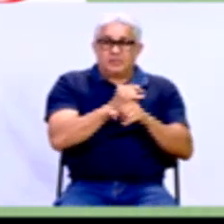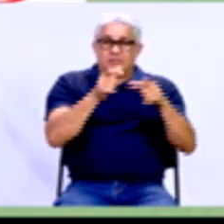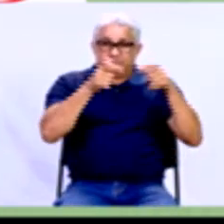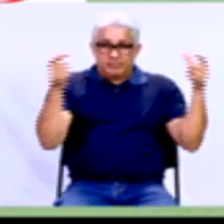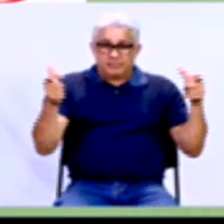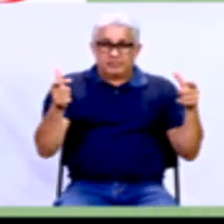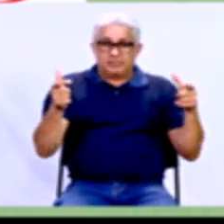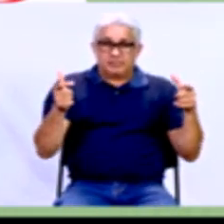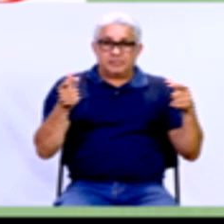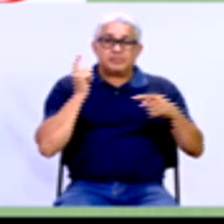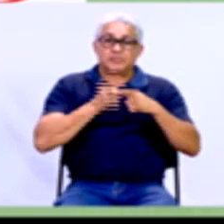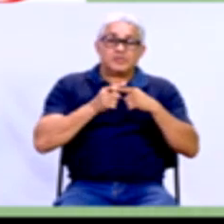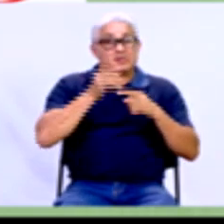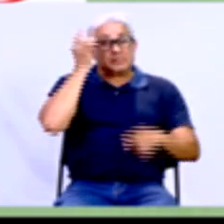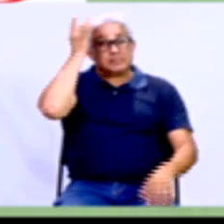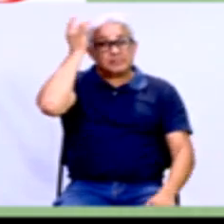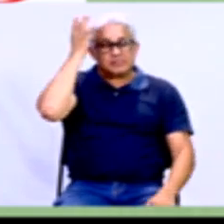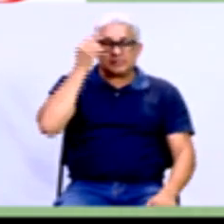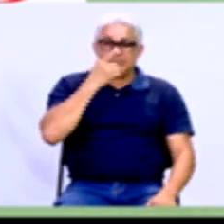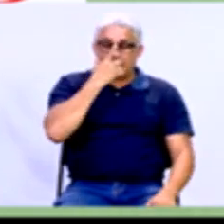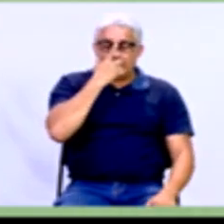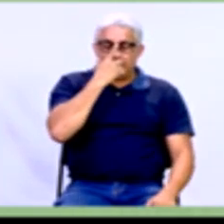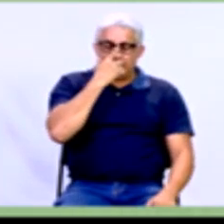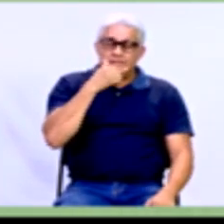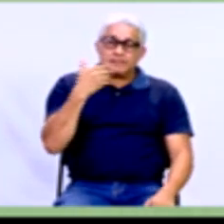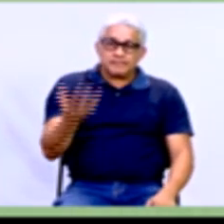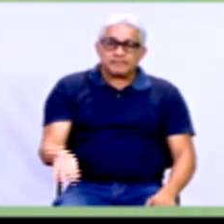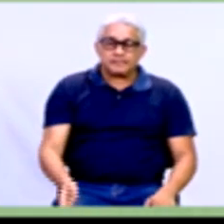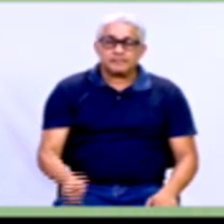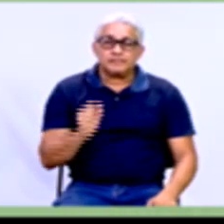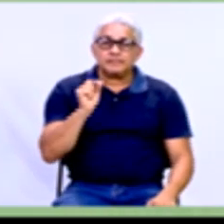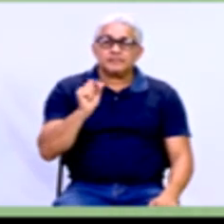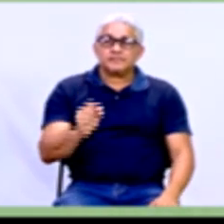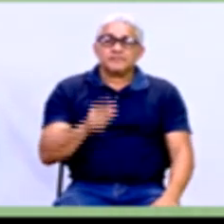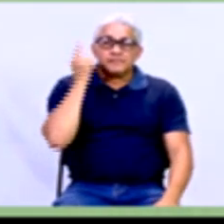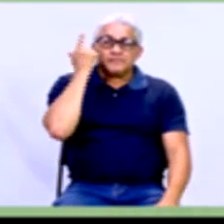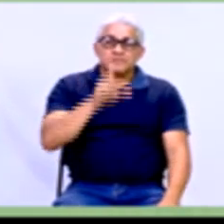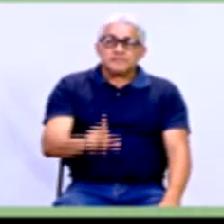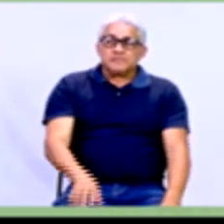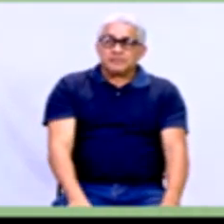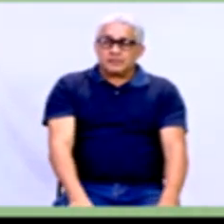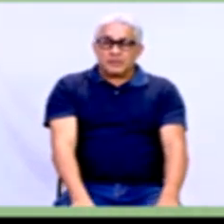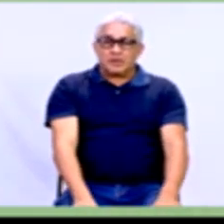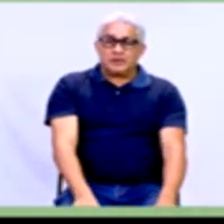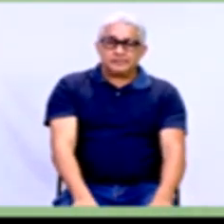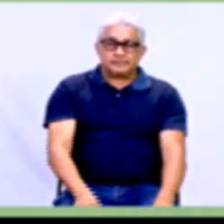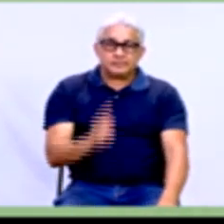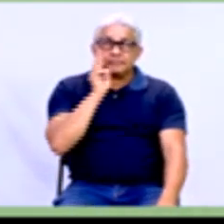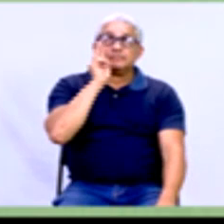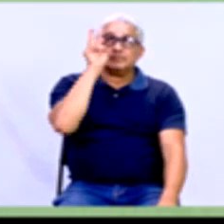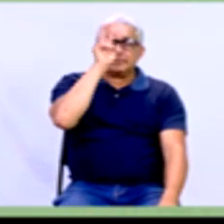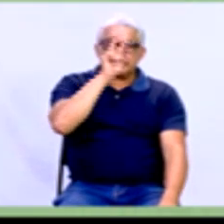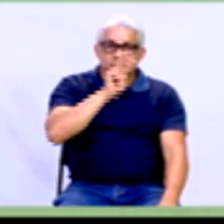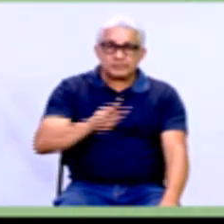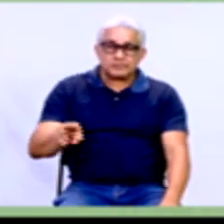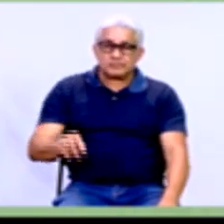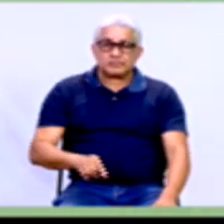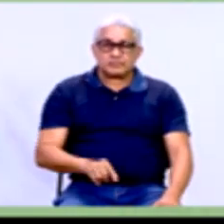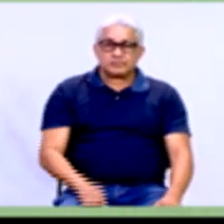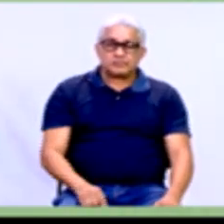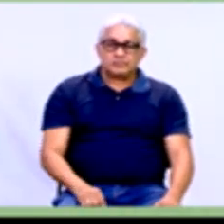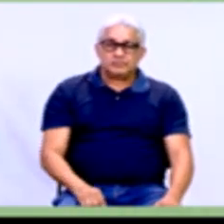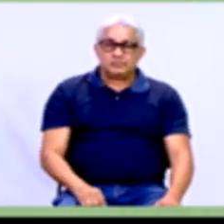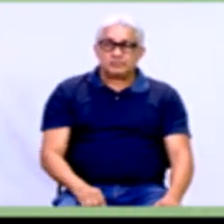fazem pela comodidade. Então, o que a gente consegue verificar aqui, ó?